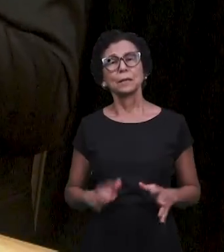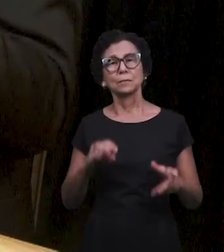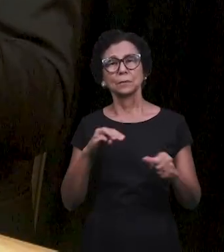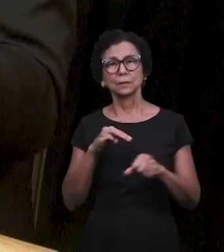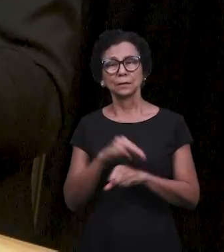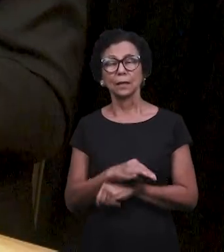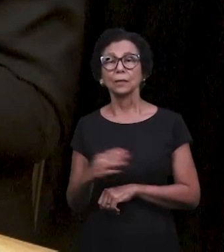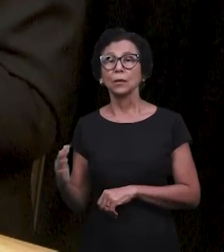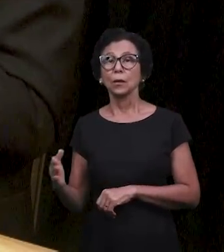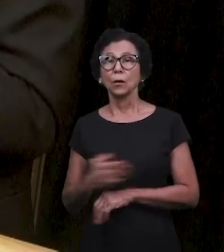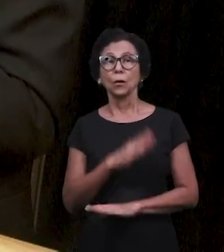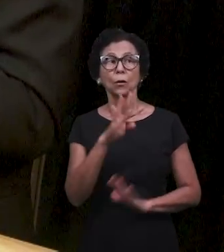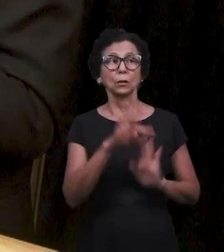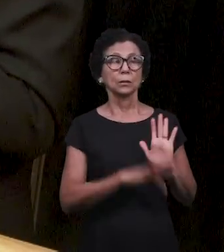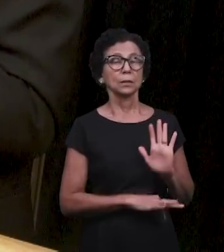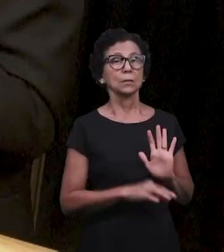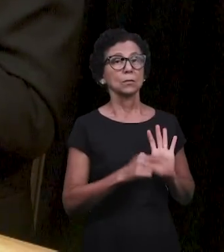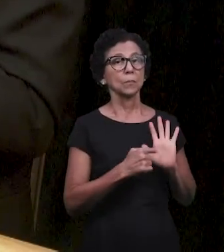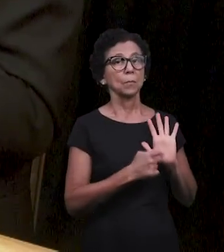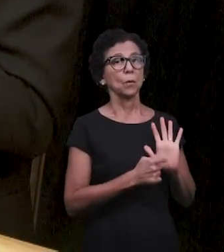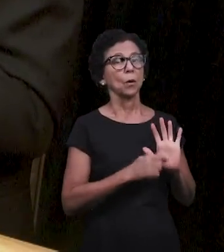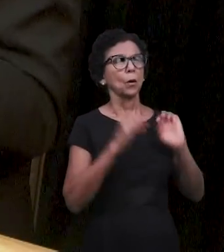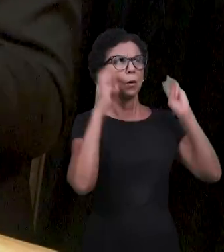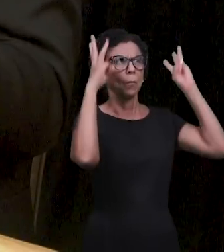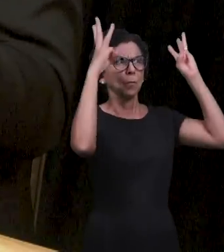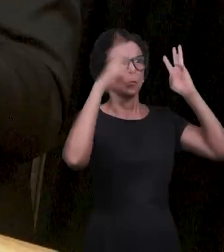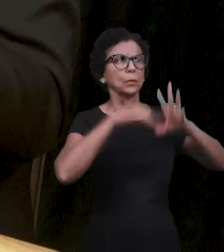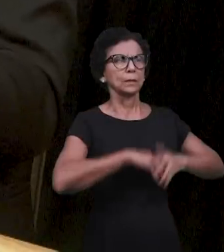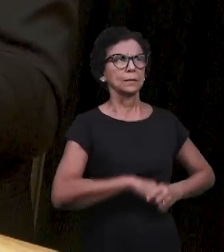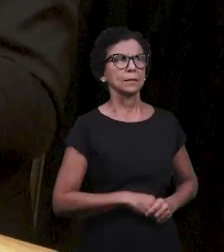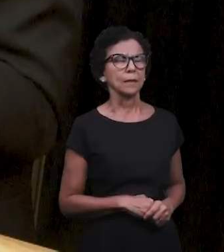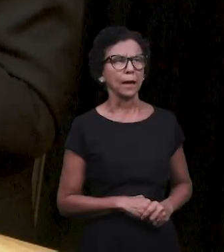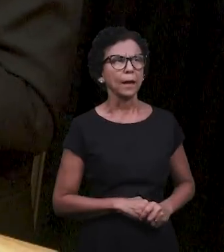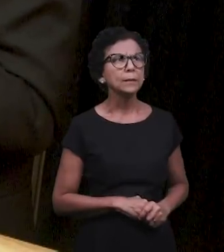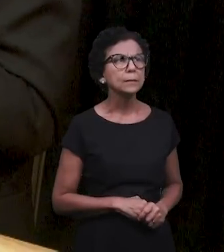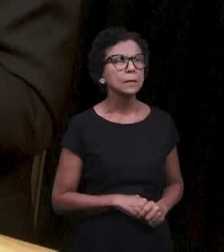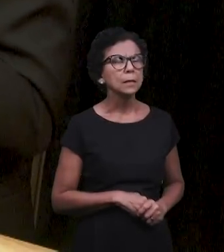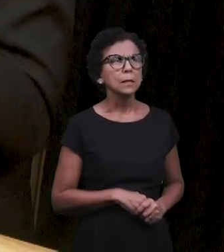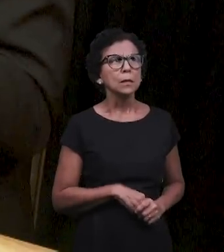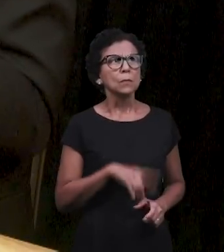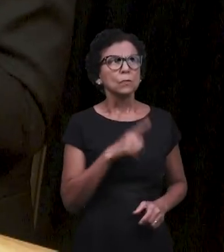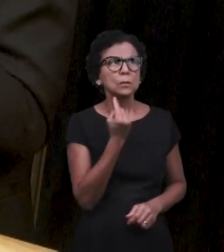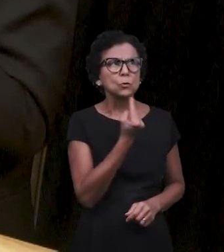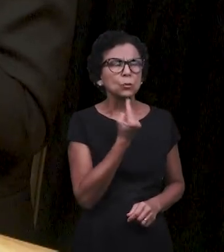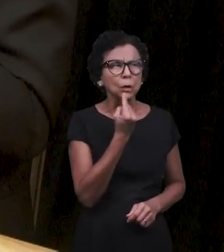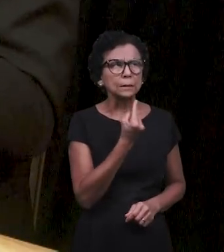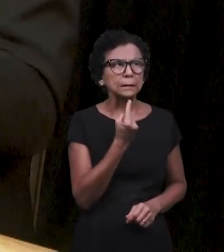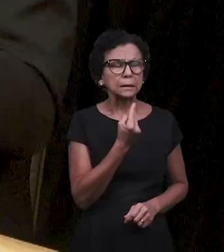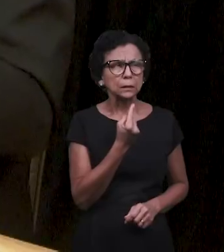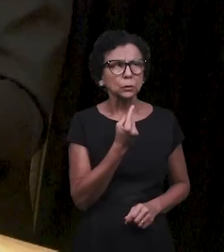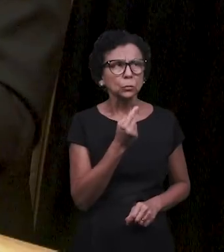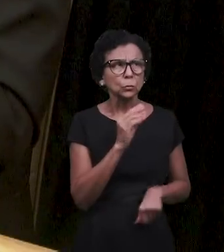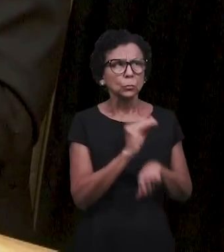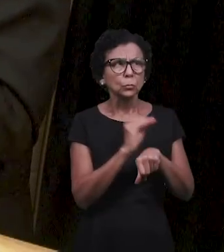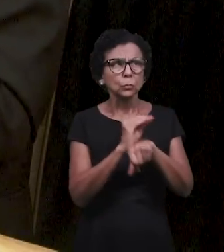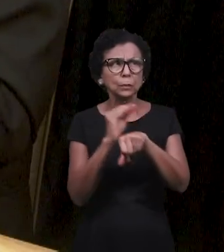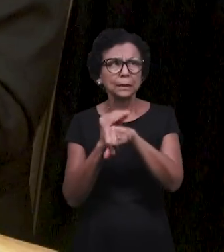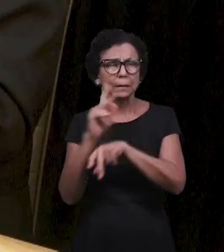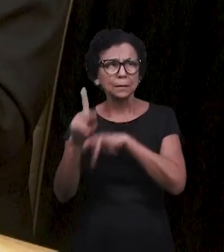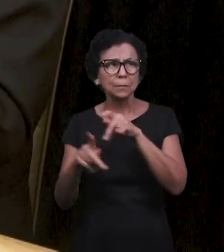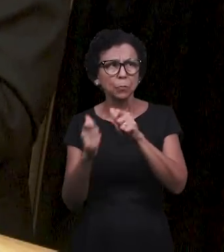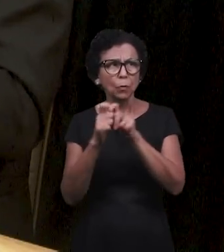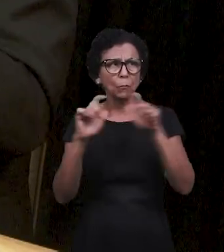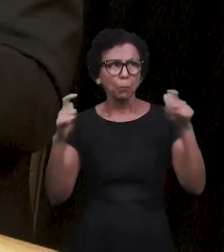vai desfalecer se você não fizer isso. Você não vai suportar se você não fizer isso. Então, quando ele colocou isso